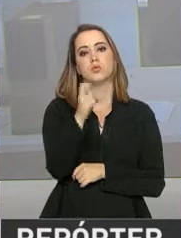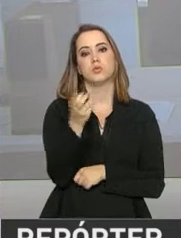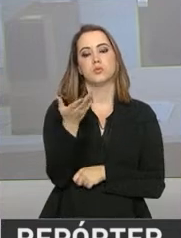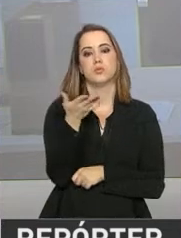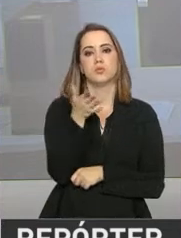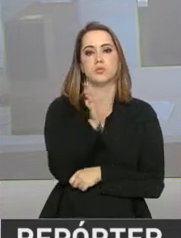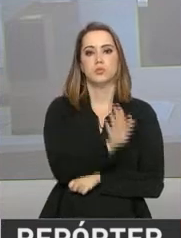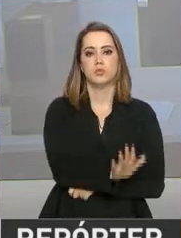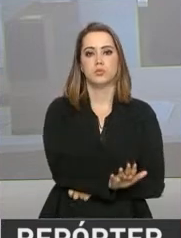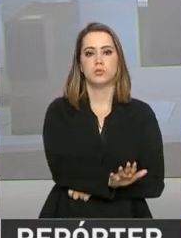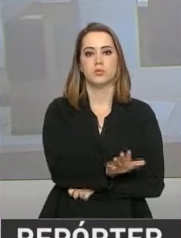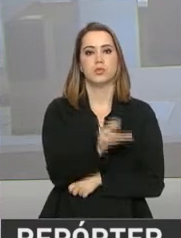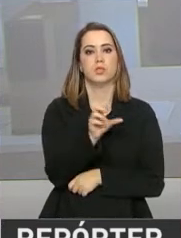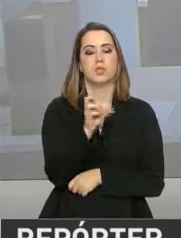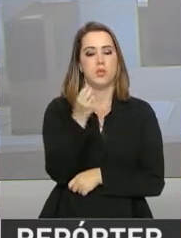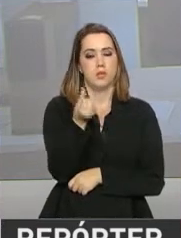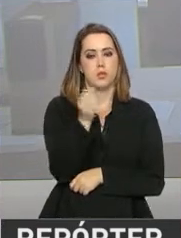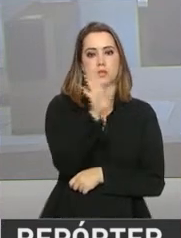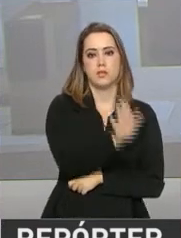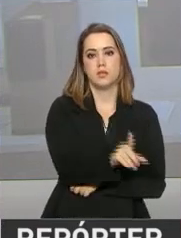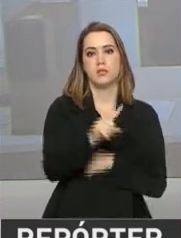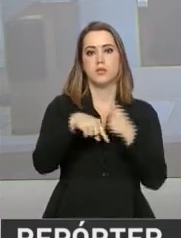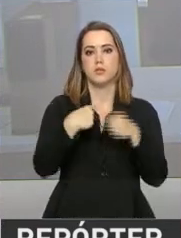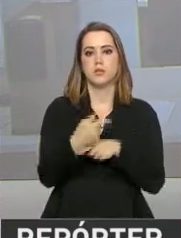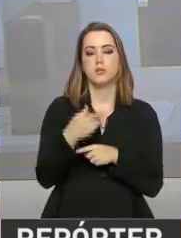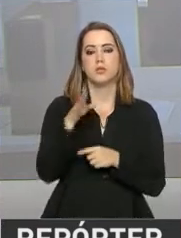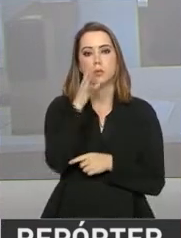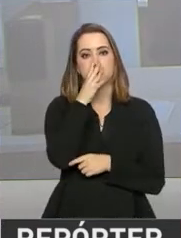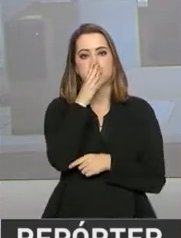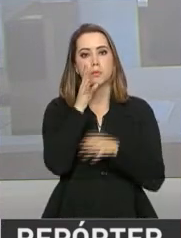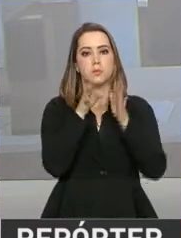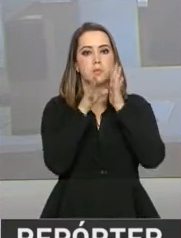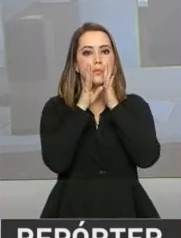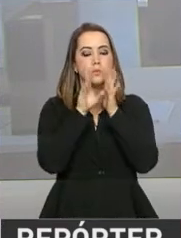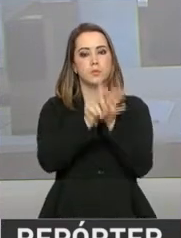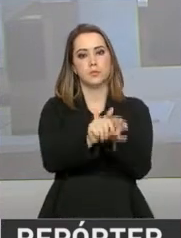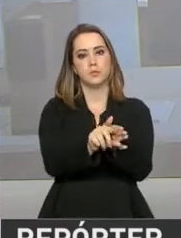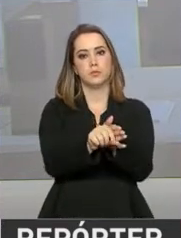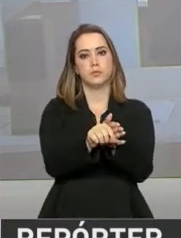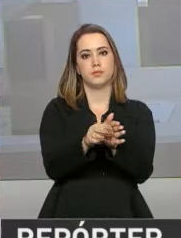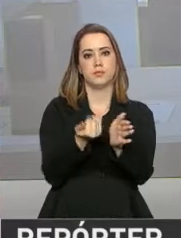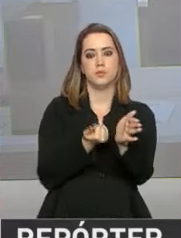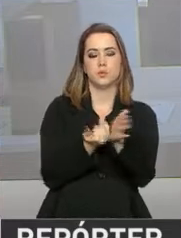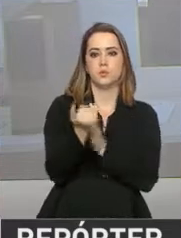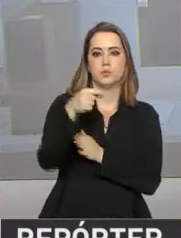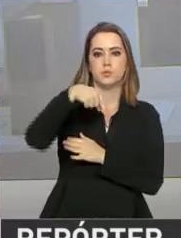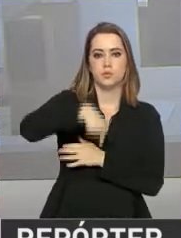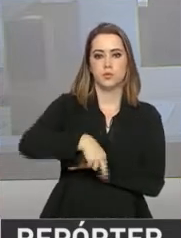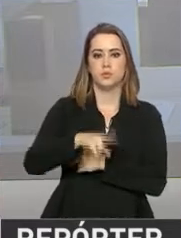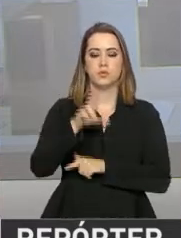às 18h com a nossa próxima edição. Acompanhe também as novidades em nossas redes sociais.